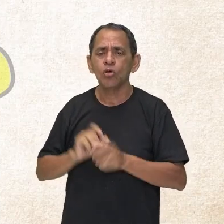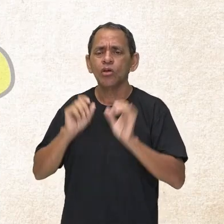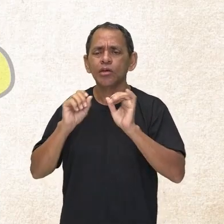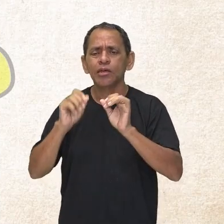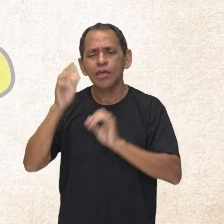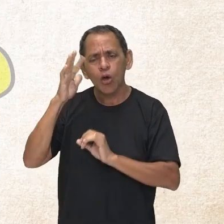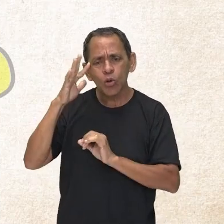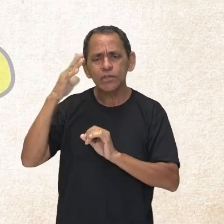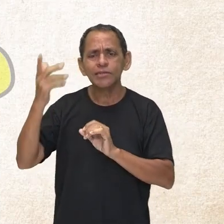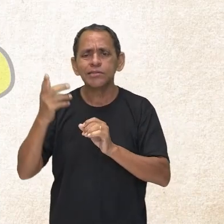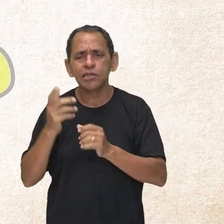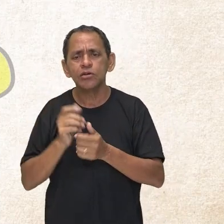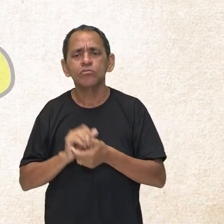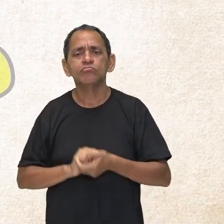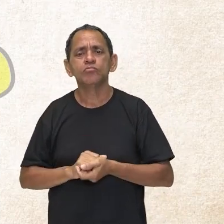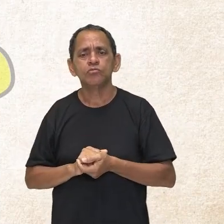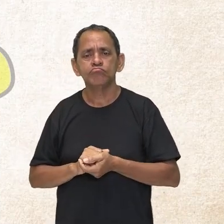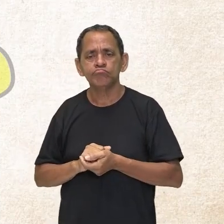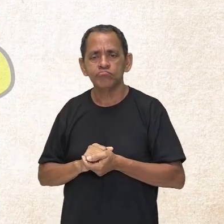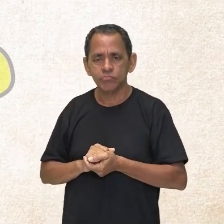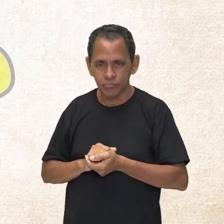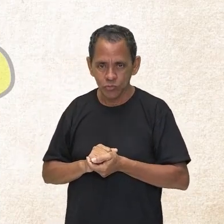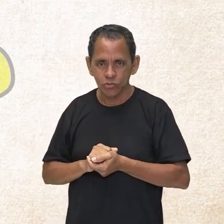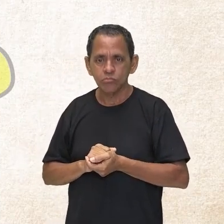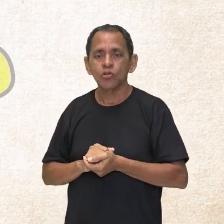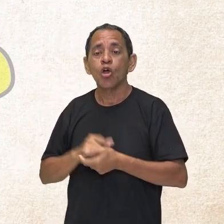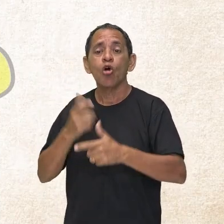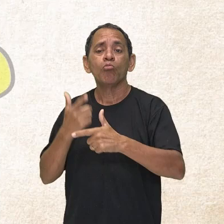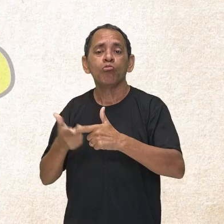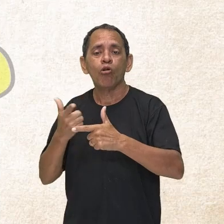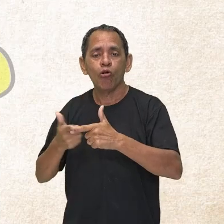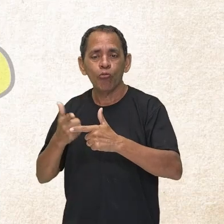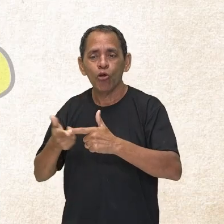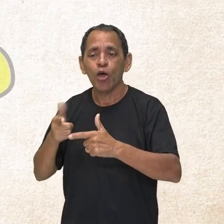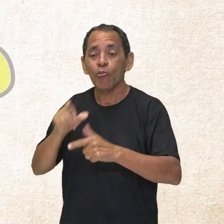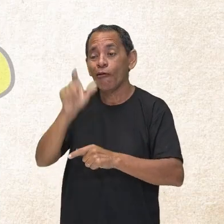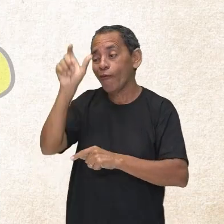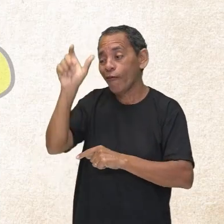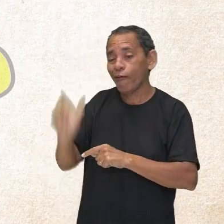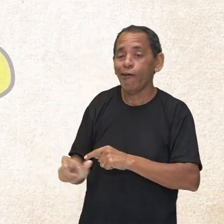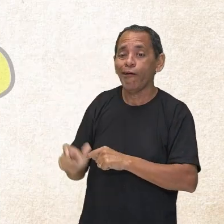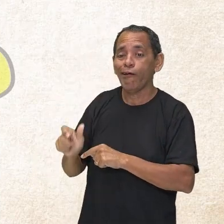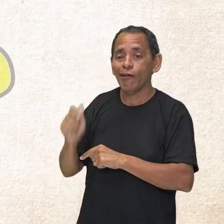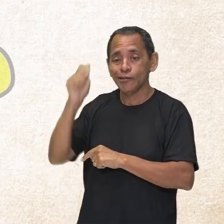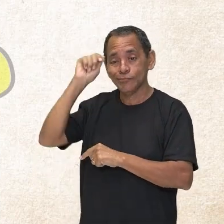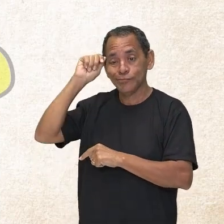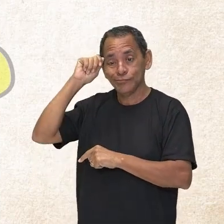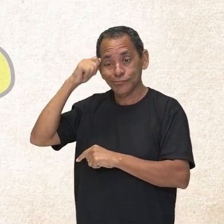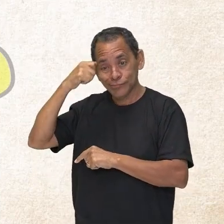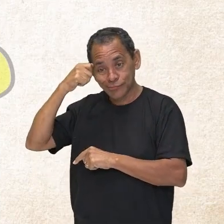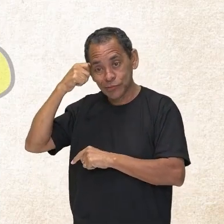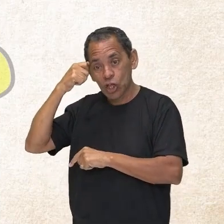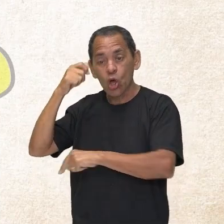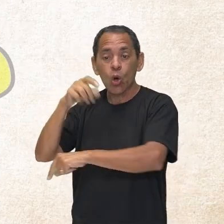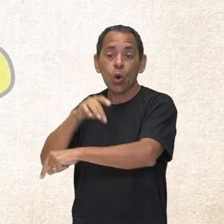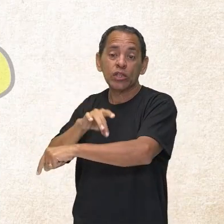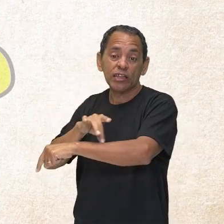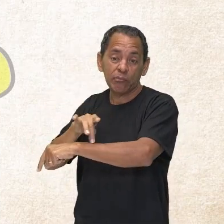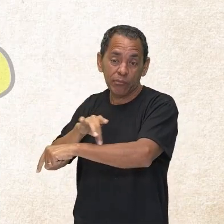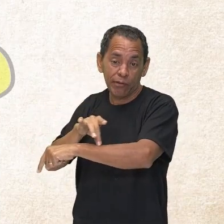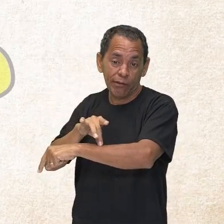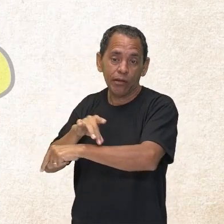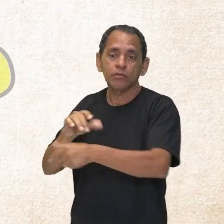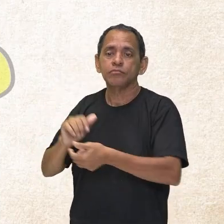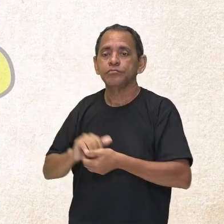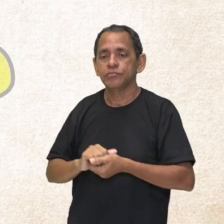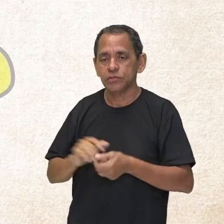sua realidade foi ser um homem negro. Quando foi instituído o regime político, a condição dele de ser